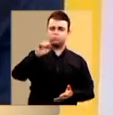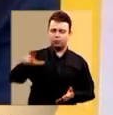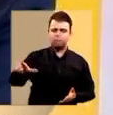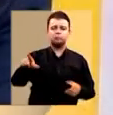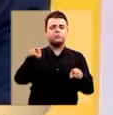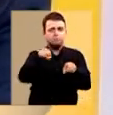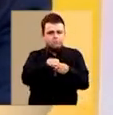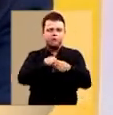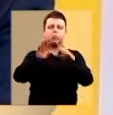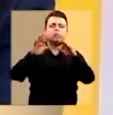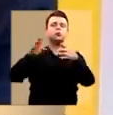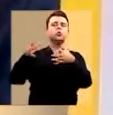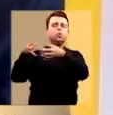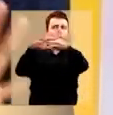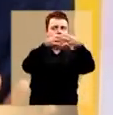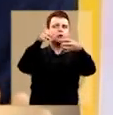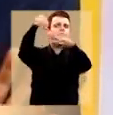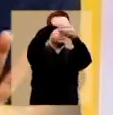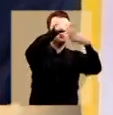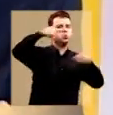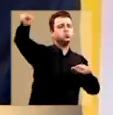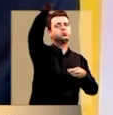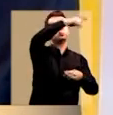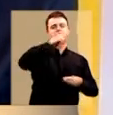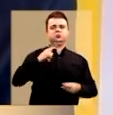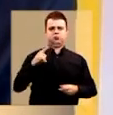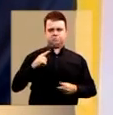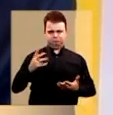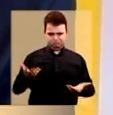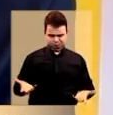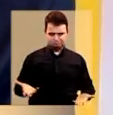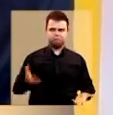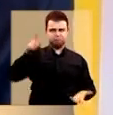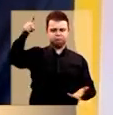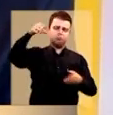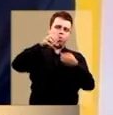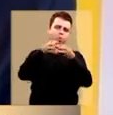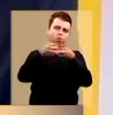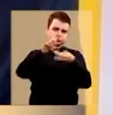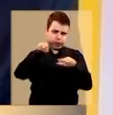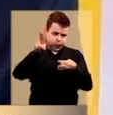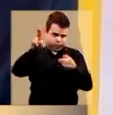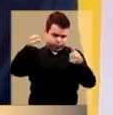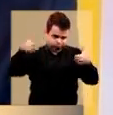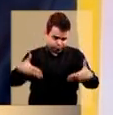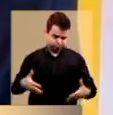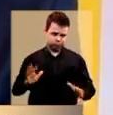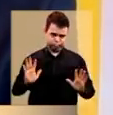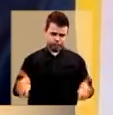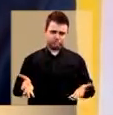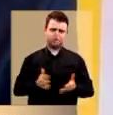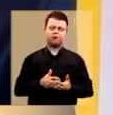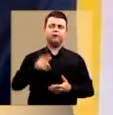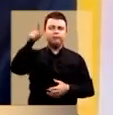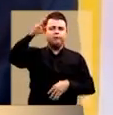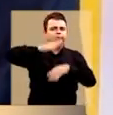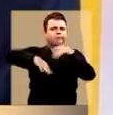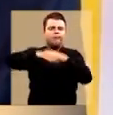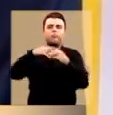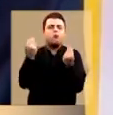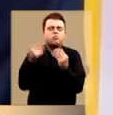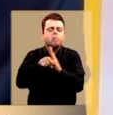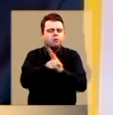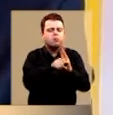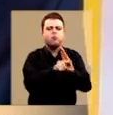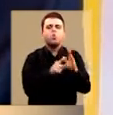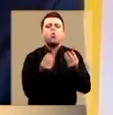e institucionalizado. Palavras da Organização das Nações Unidas. E lá nesse relatório, eles utilizaram uma metodologia muito interessante